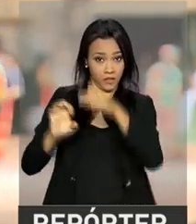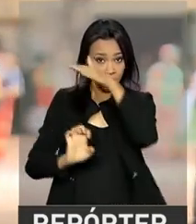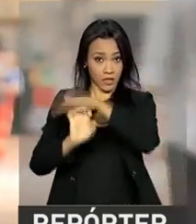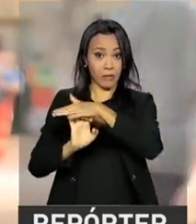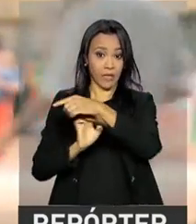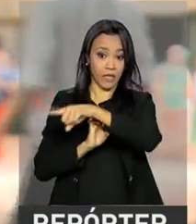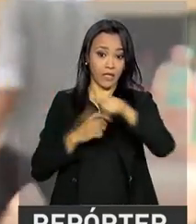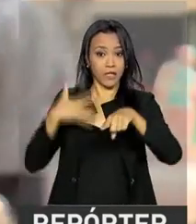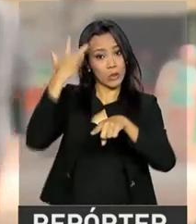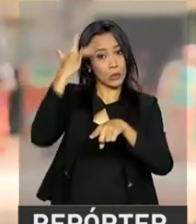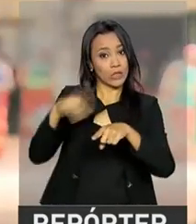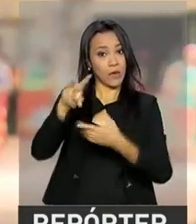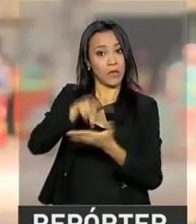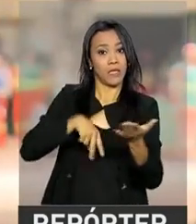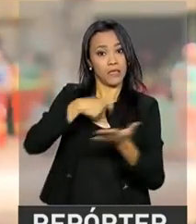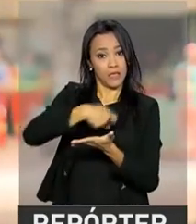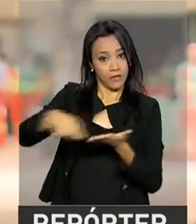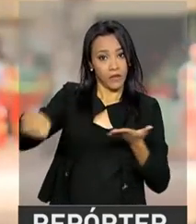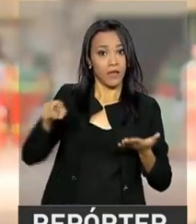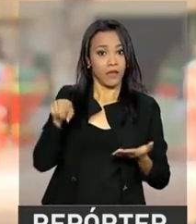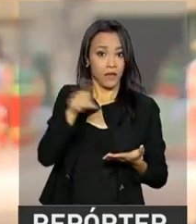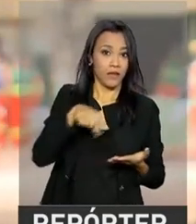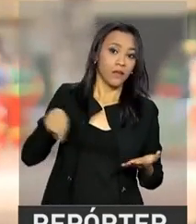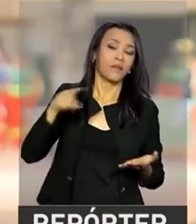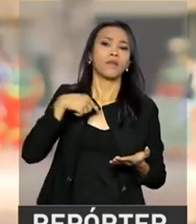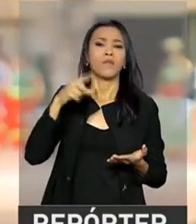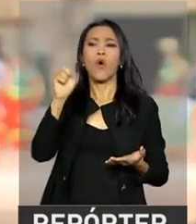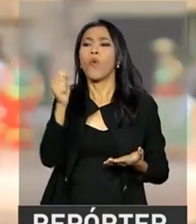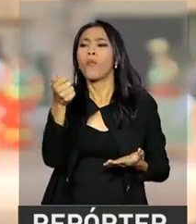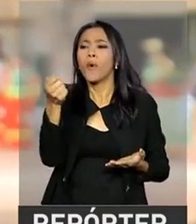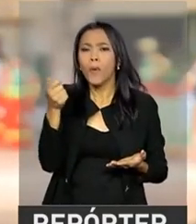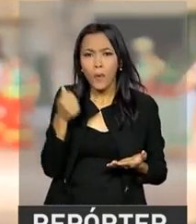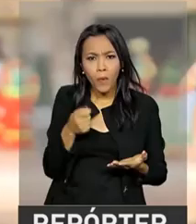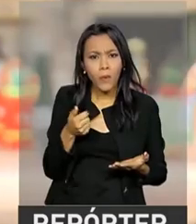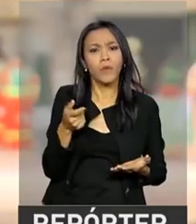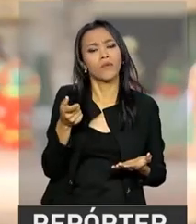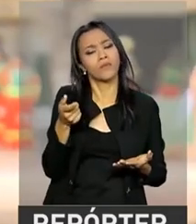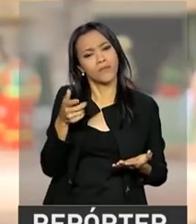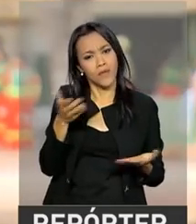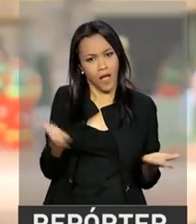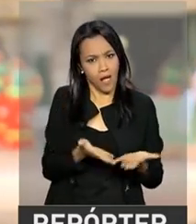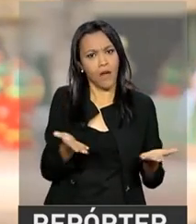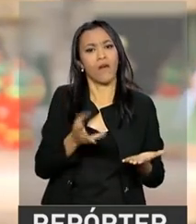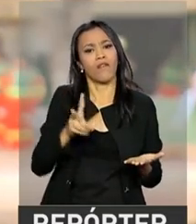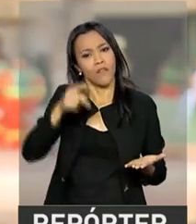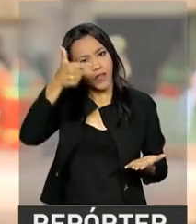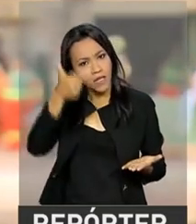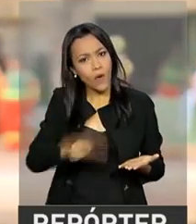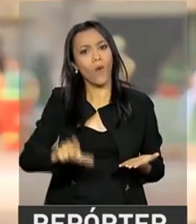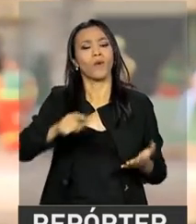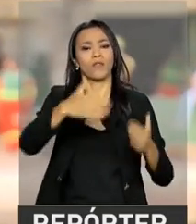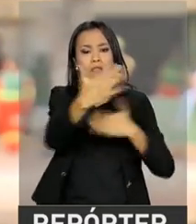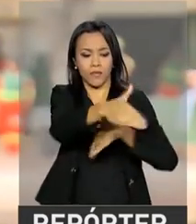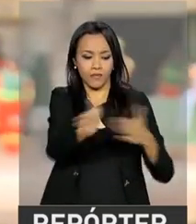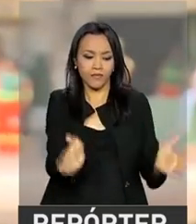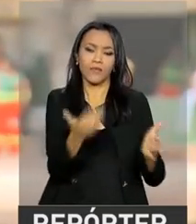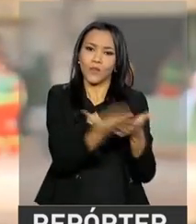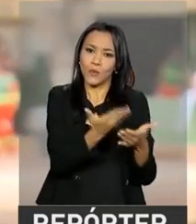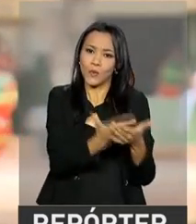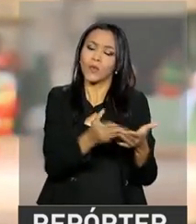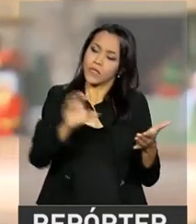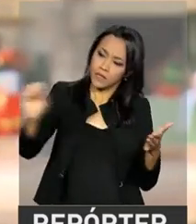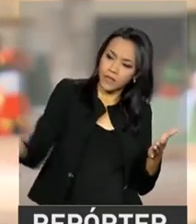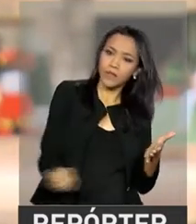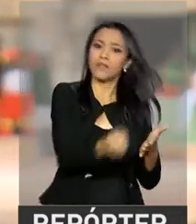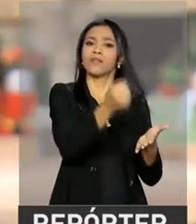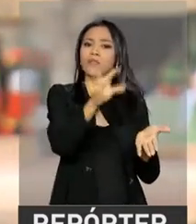anos que não sabem ler e escrever o sabe muito pouco igual vai ter agora outra turma que ele se matricula e vai querer